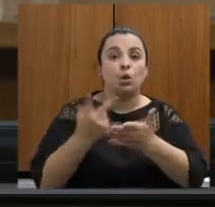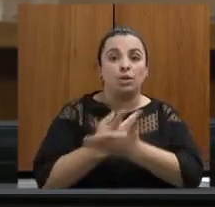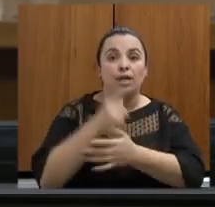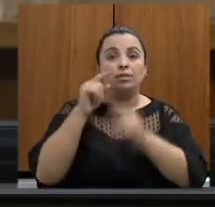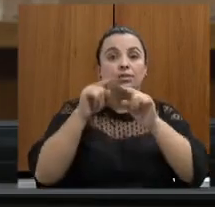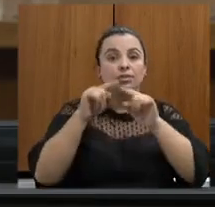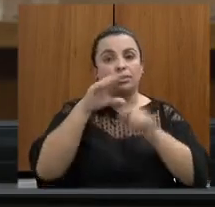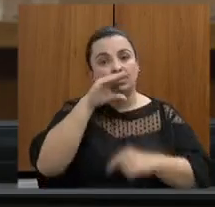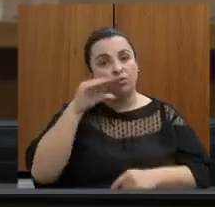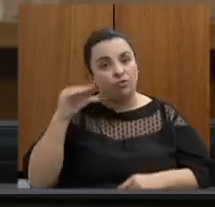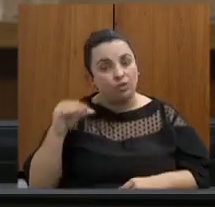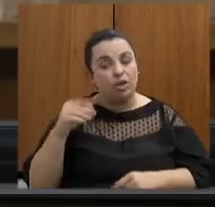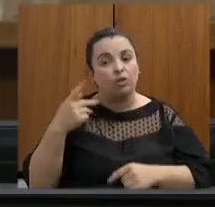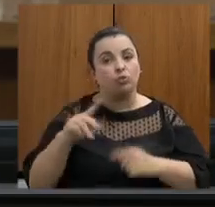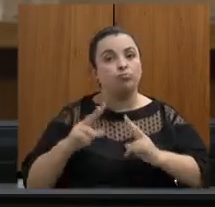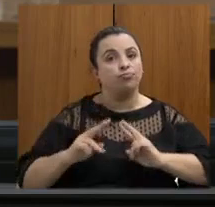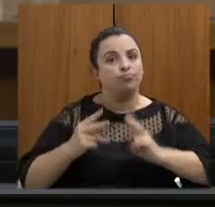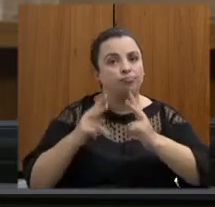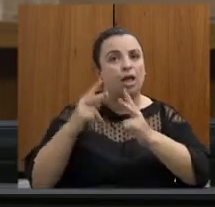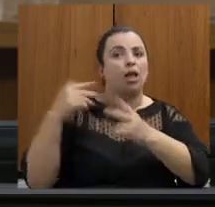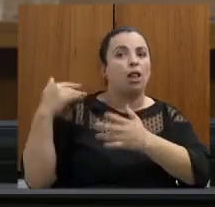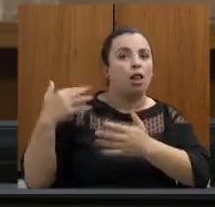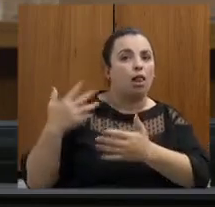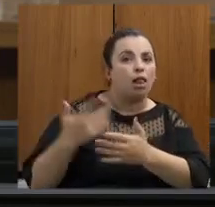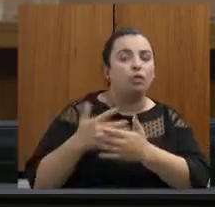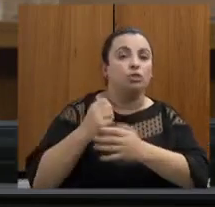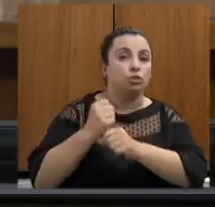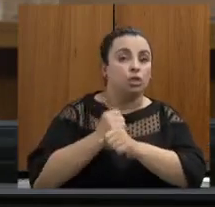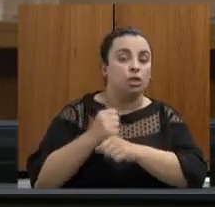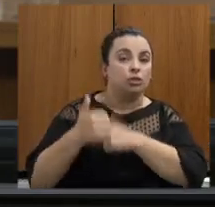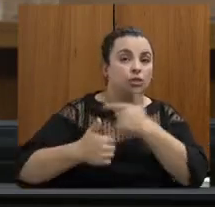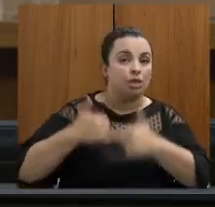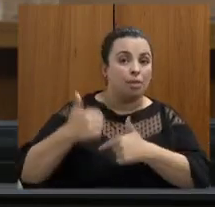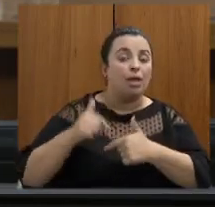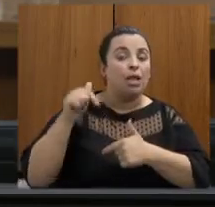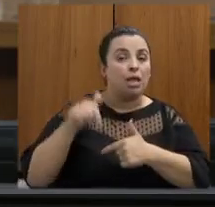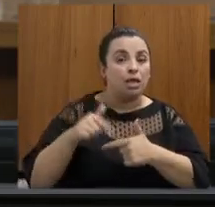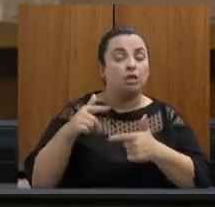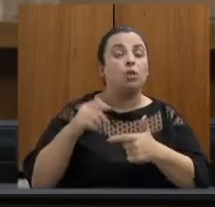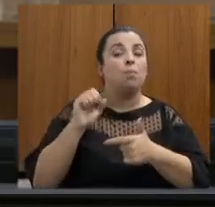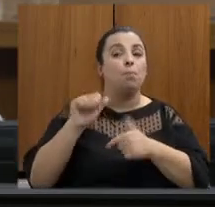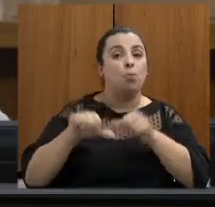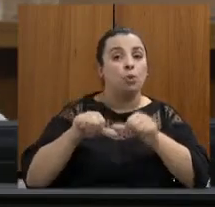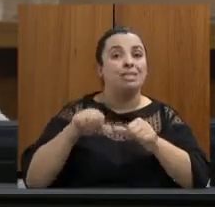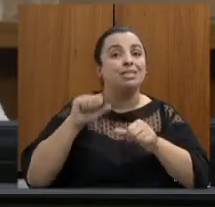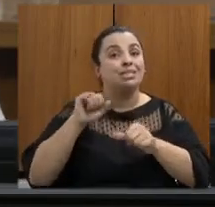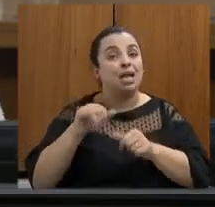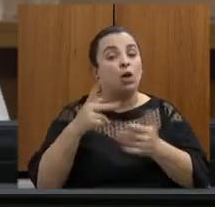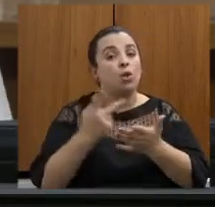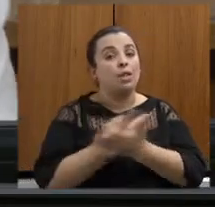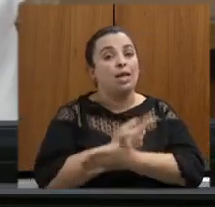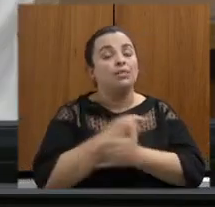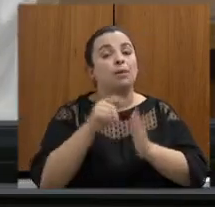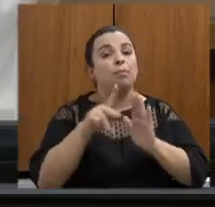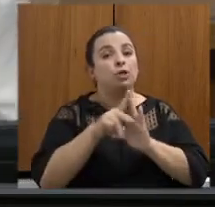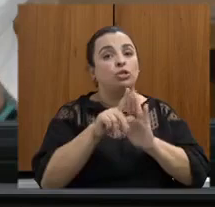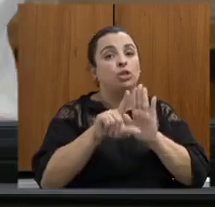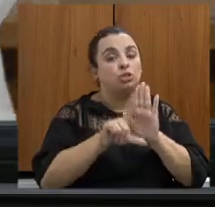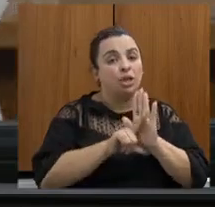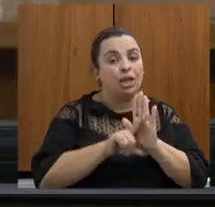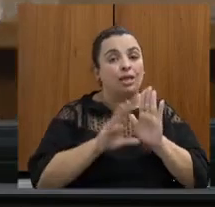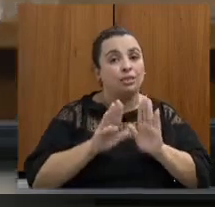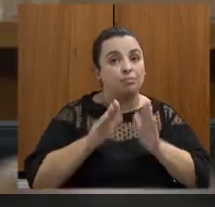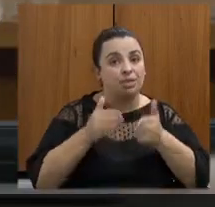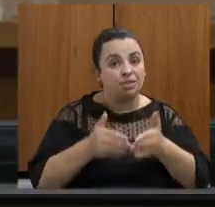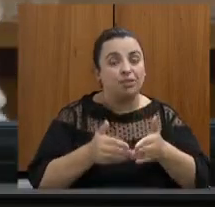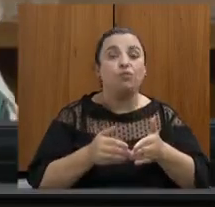em carreira de ofício isso só é feito por projeto de lei específico e projeto de lei específicos serão